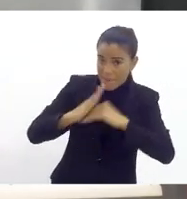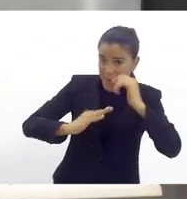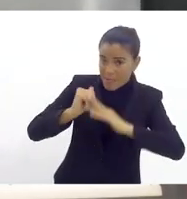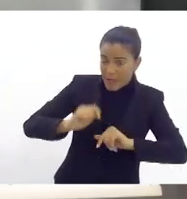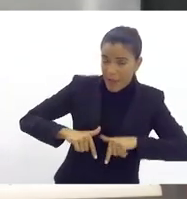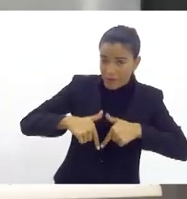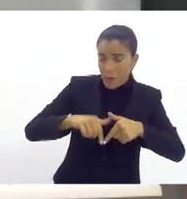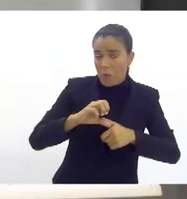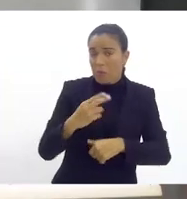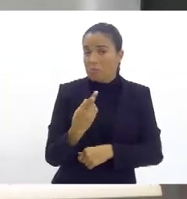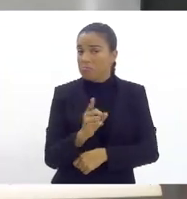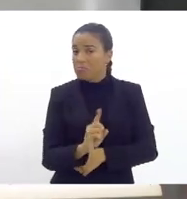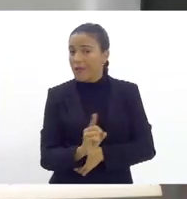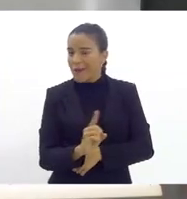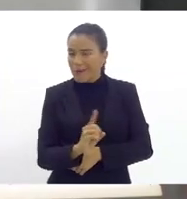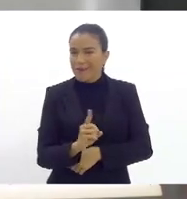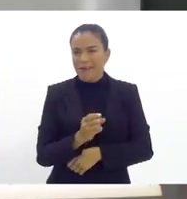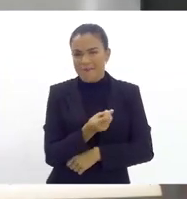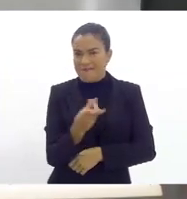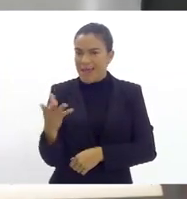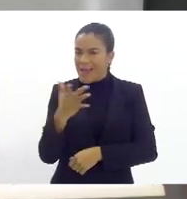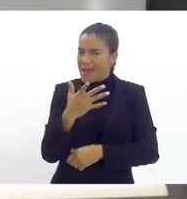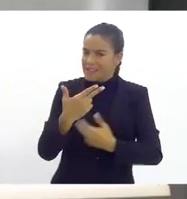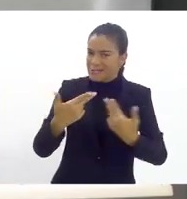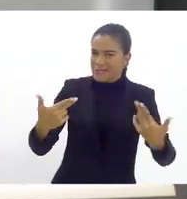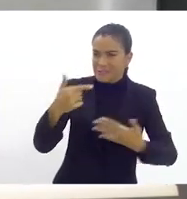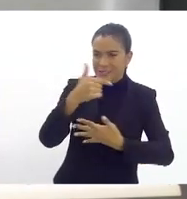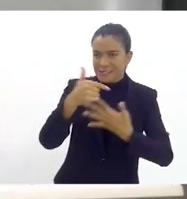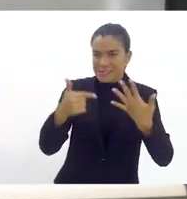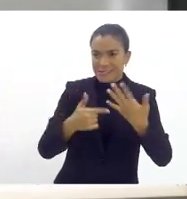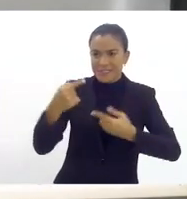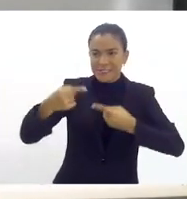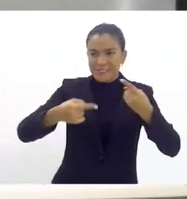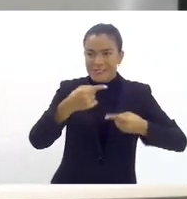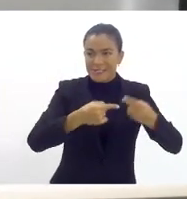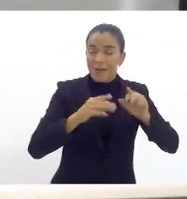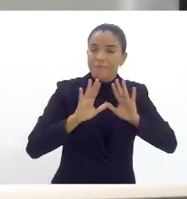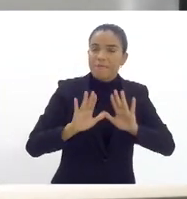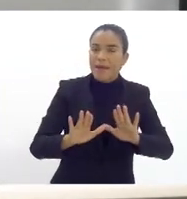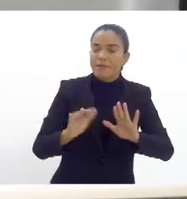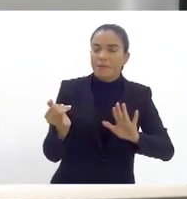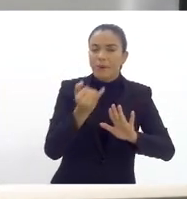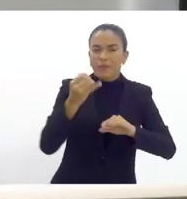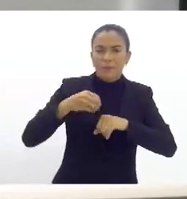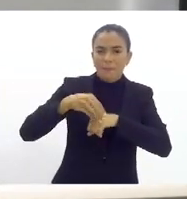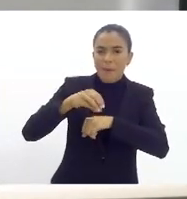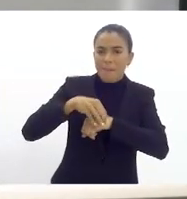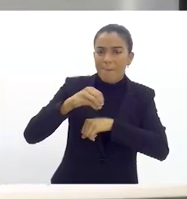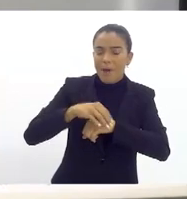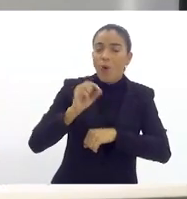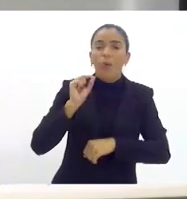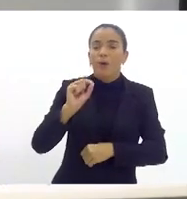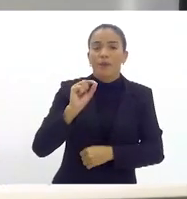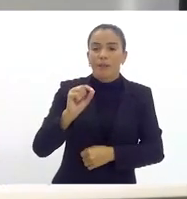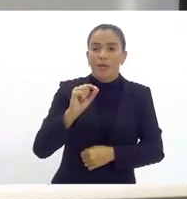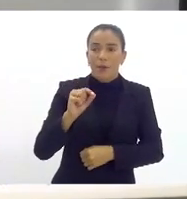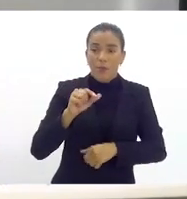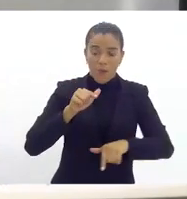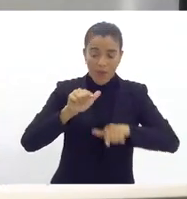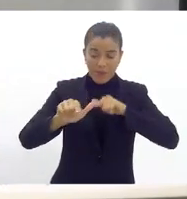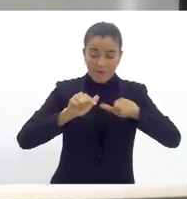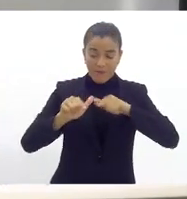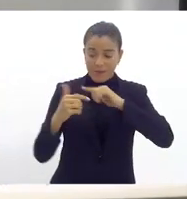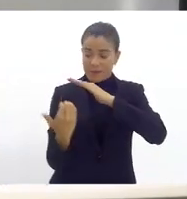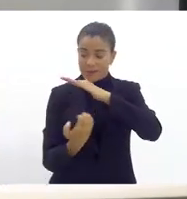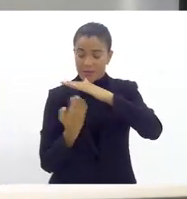Enfim acho que é muita coisa pra gente discutir mas é importante frisar aqui é uma atividade Empresarial